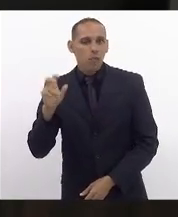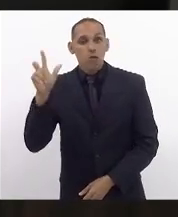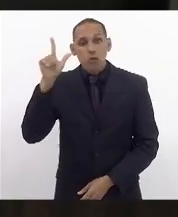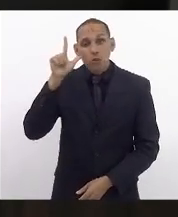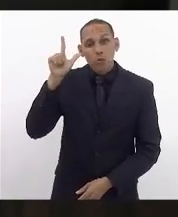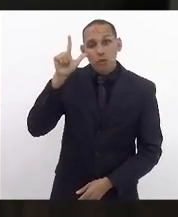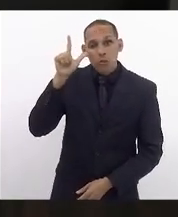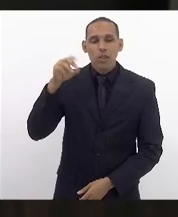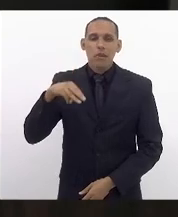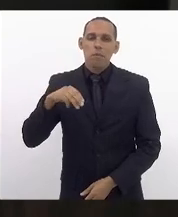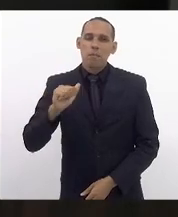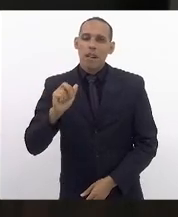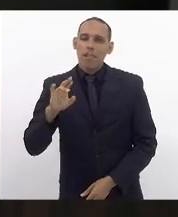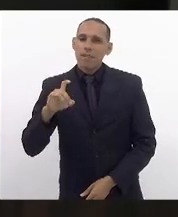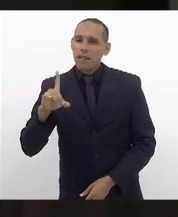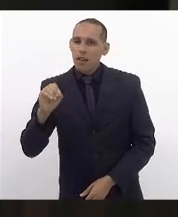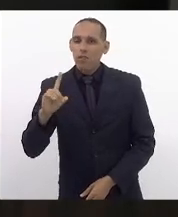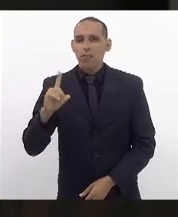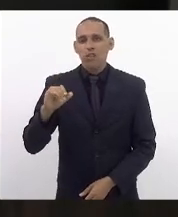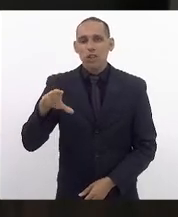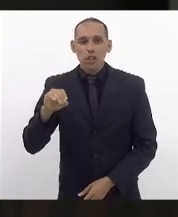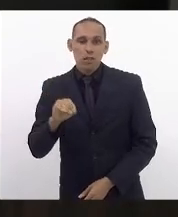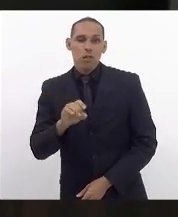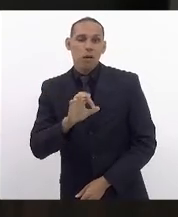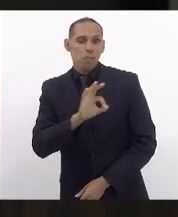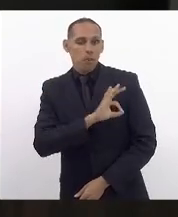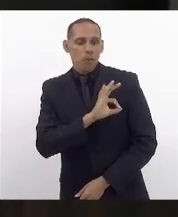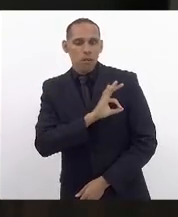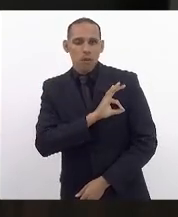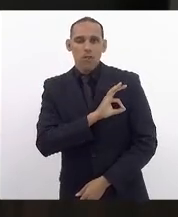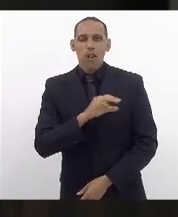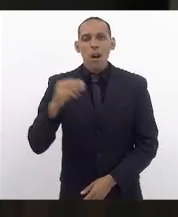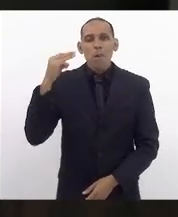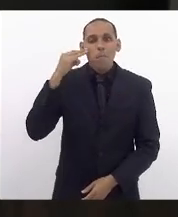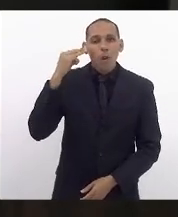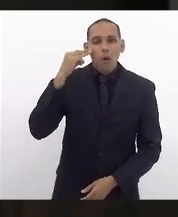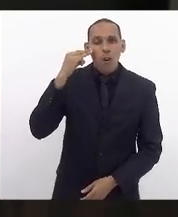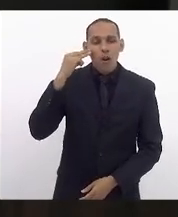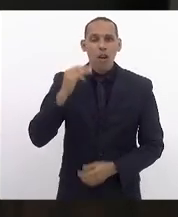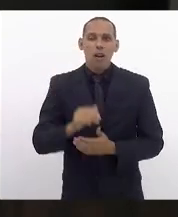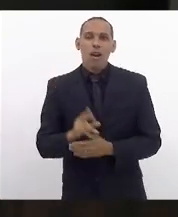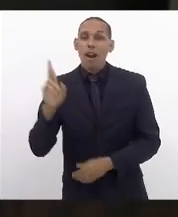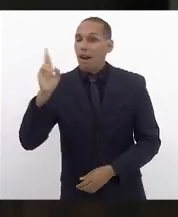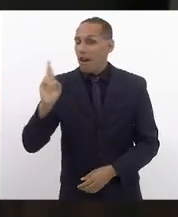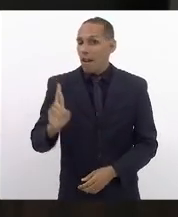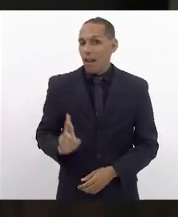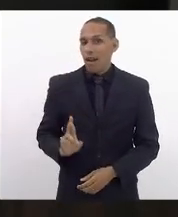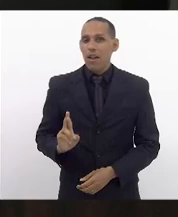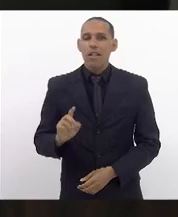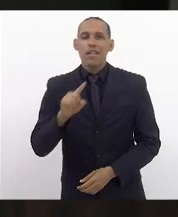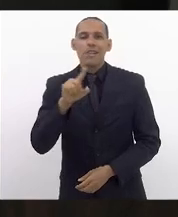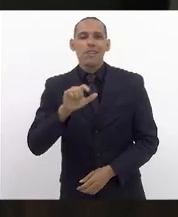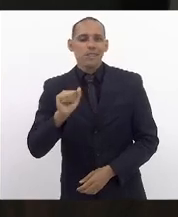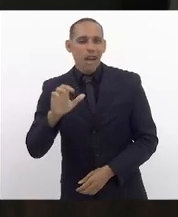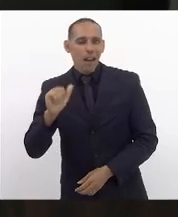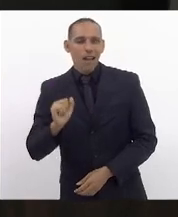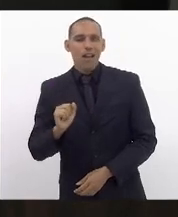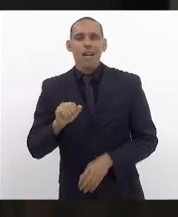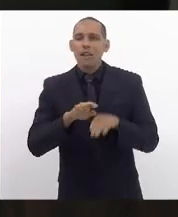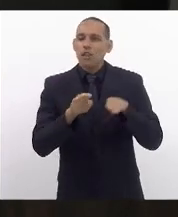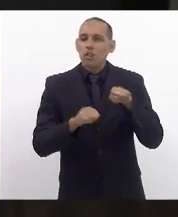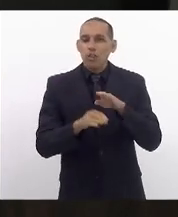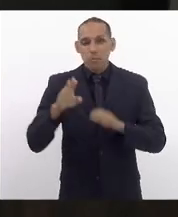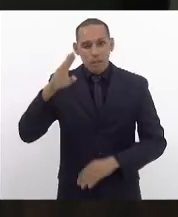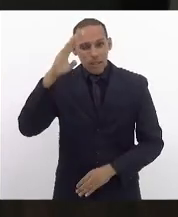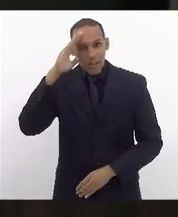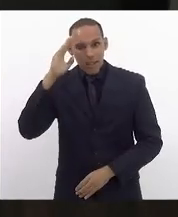Marcelo Dino, Márcio Alberto, Marta Rocha, Mônica Francisco, Renata Souza, Renato Zaca, Subtenente Bernardo, Valdeque